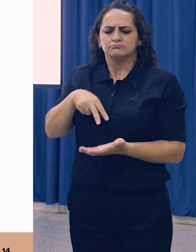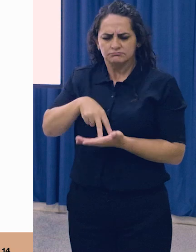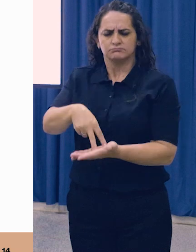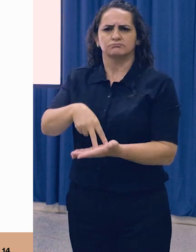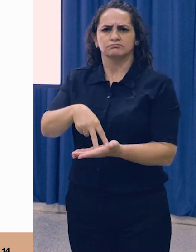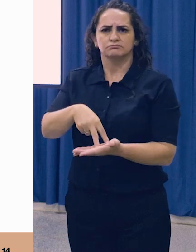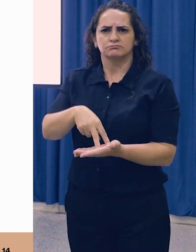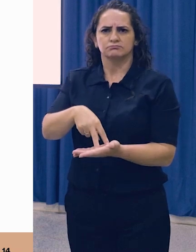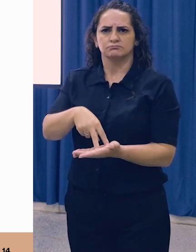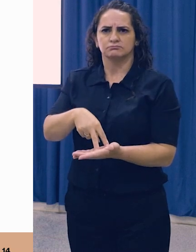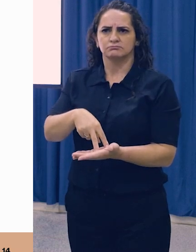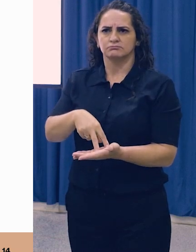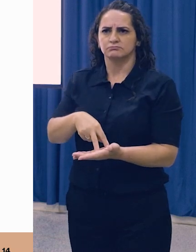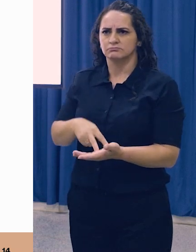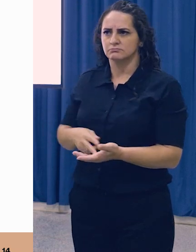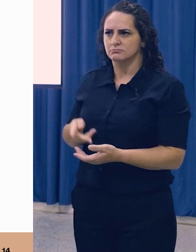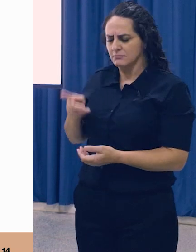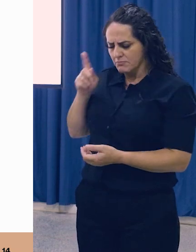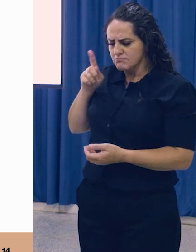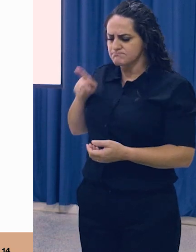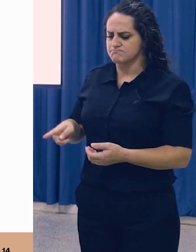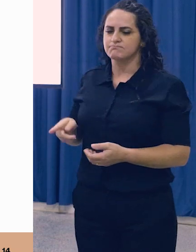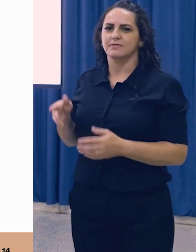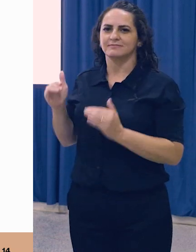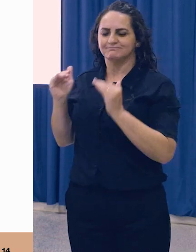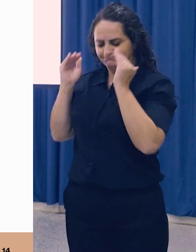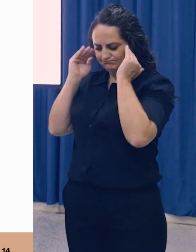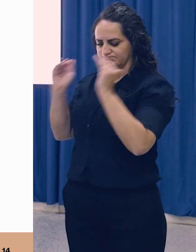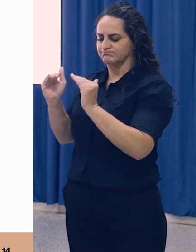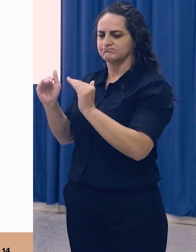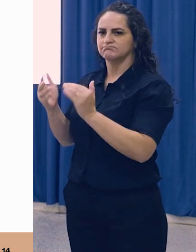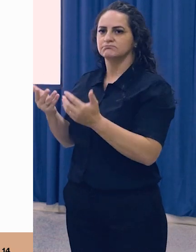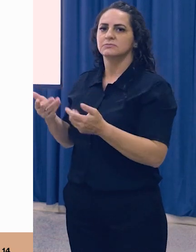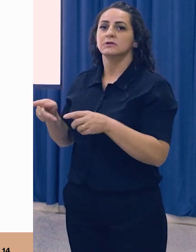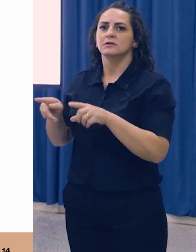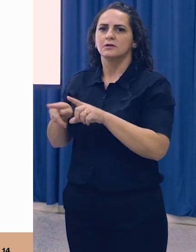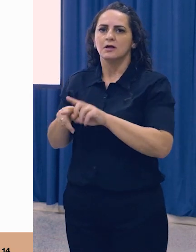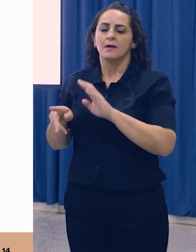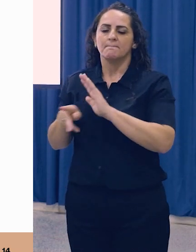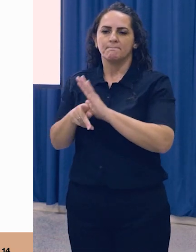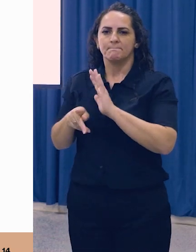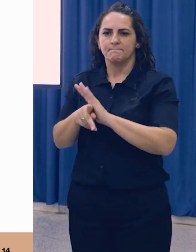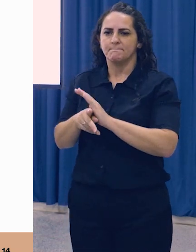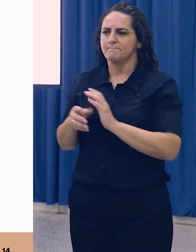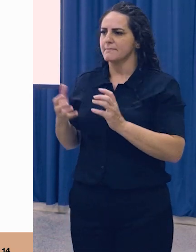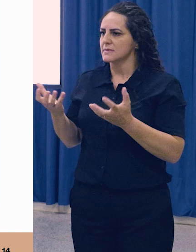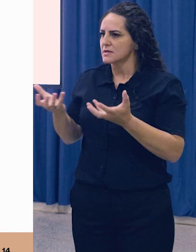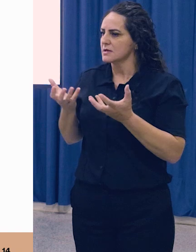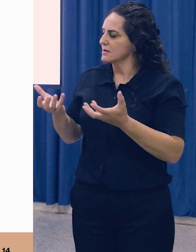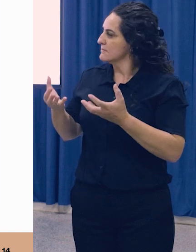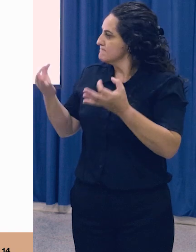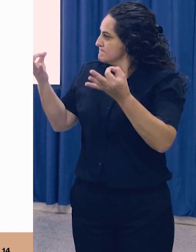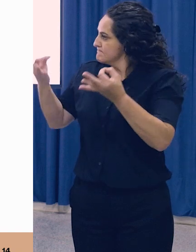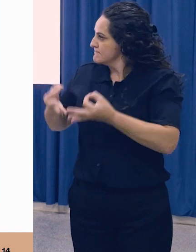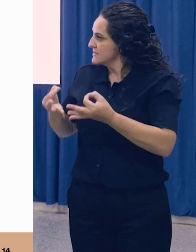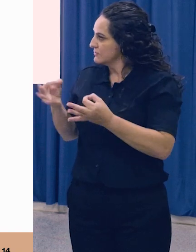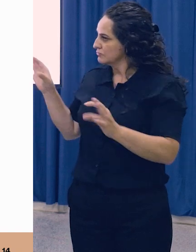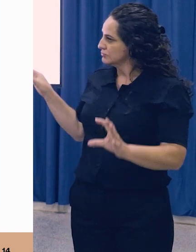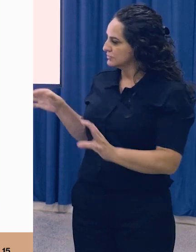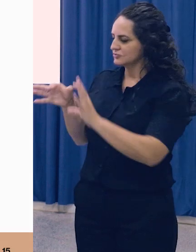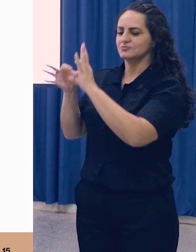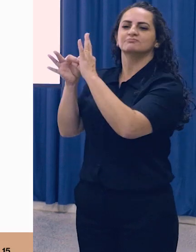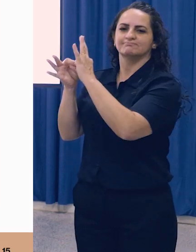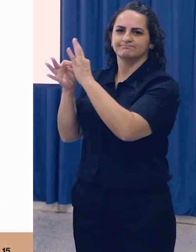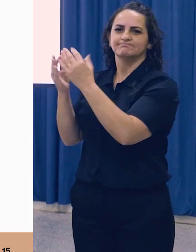que força muito a barra dele, né? Então, essa questão de buscar pela perfeição casou muito bem com o filme do Ventos Cortantes, e por isso a